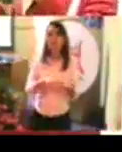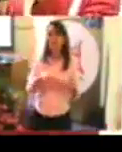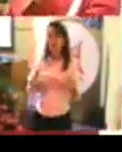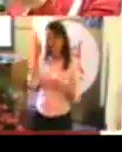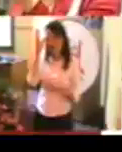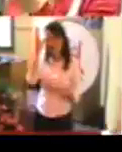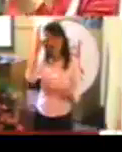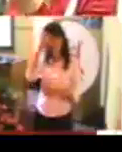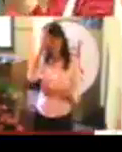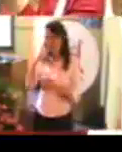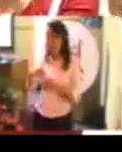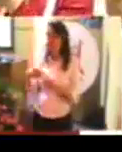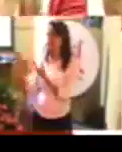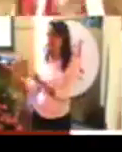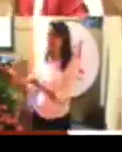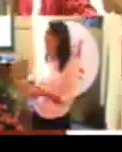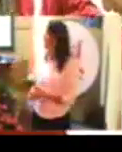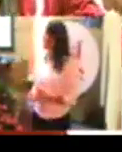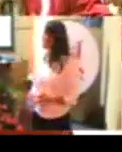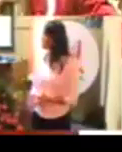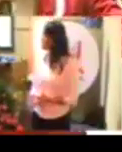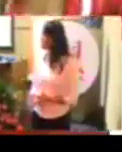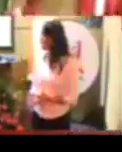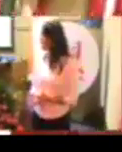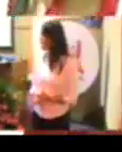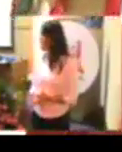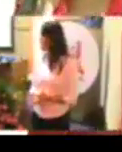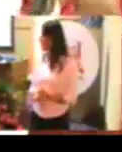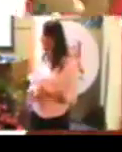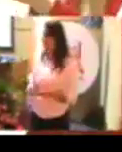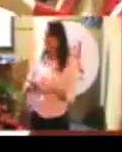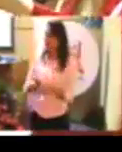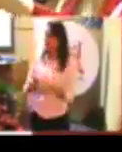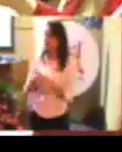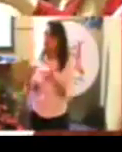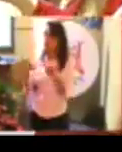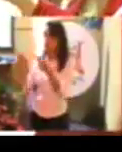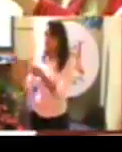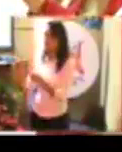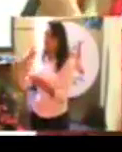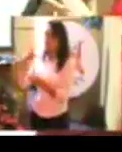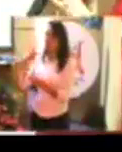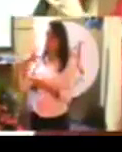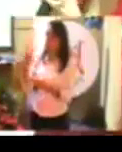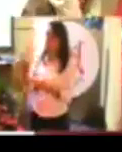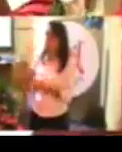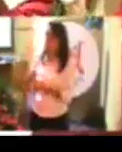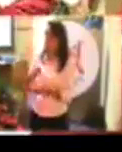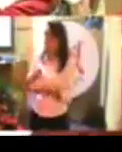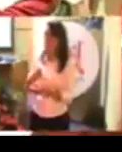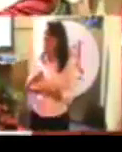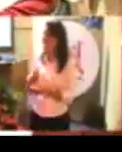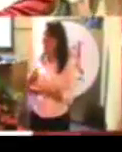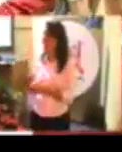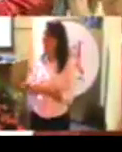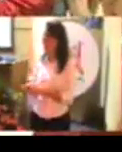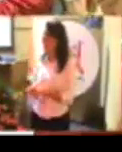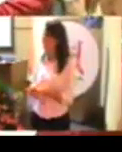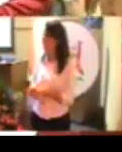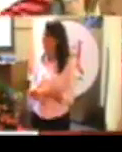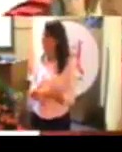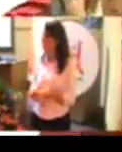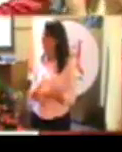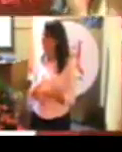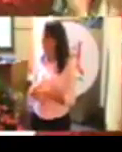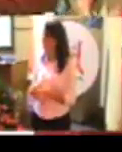Opa! Muito obrigada, professor. Eu queria chamar os vereadores que ainda estão presentes no evento, vereador Moacir da Jôri,